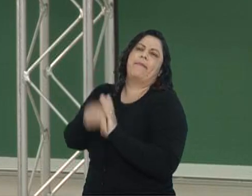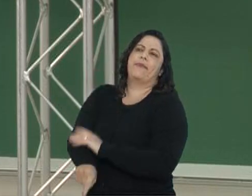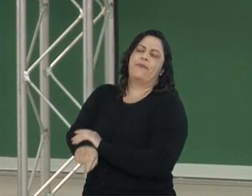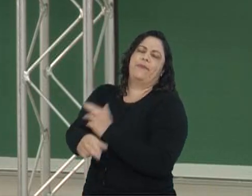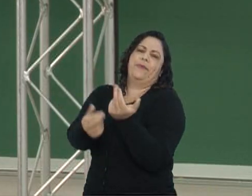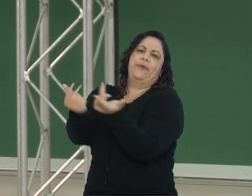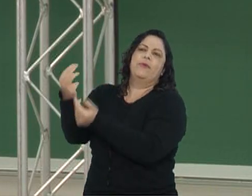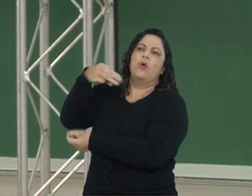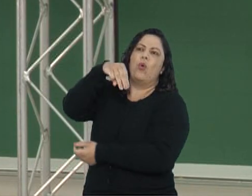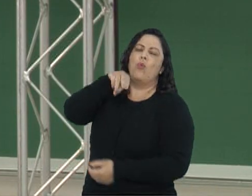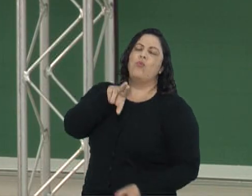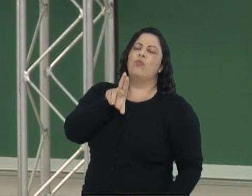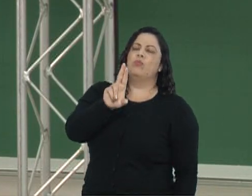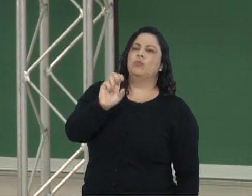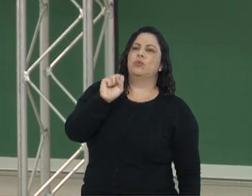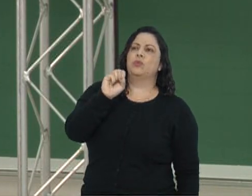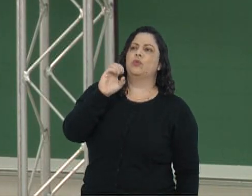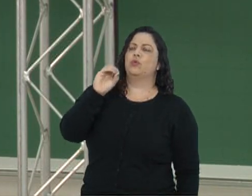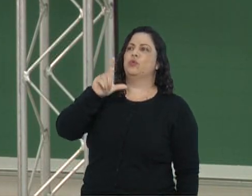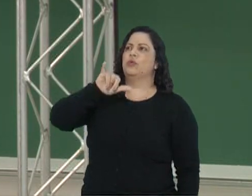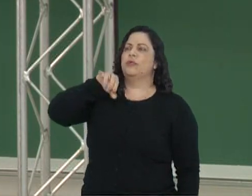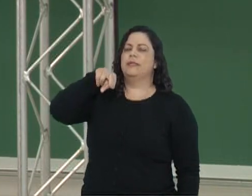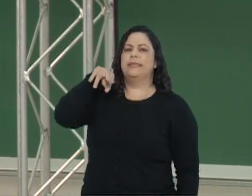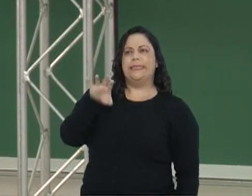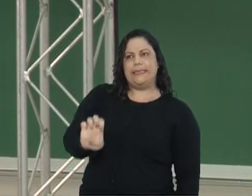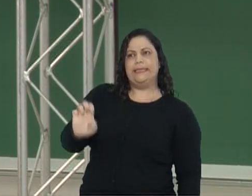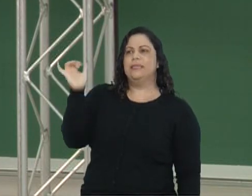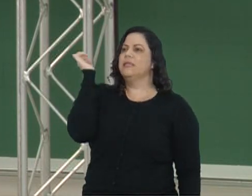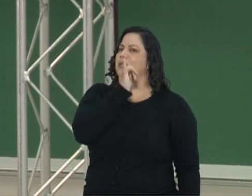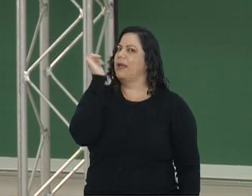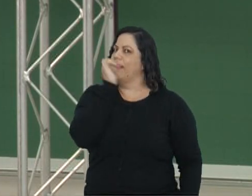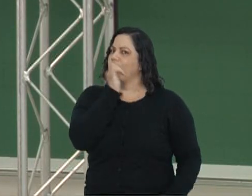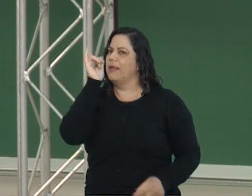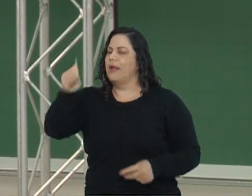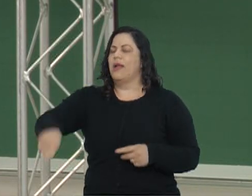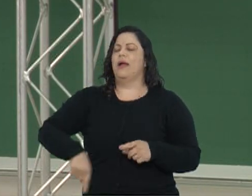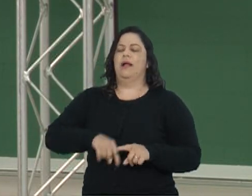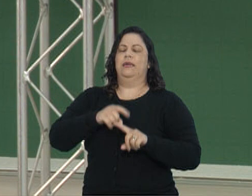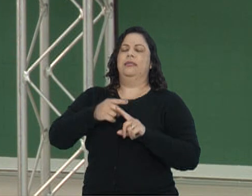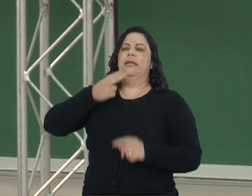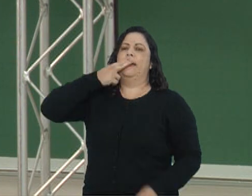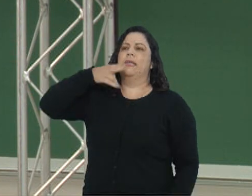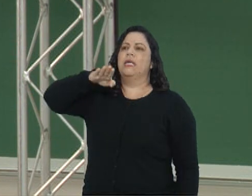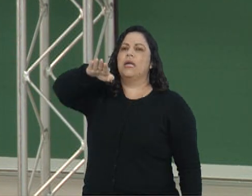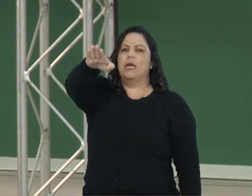É o Führer, é uma espécie de guia, é um endeusamento à figura de um líder,